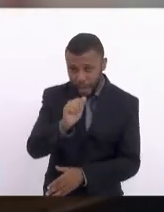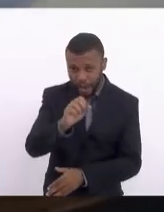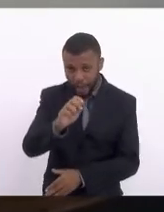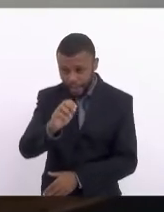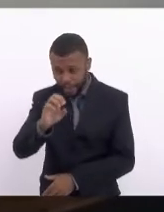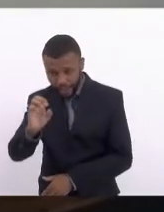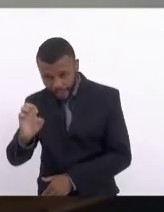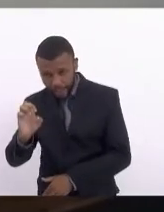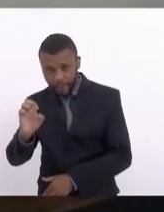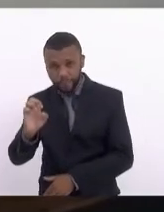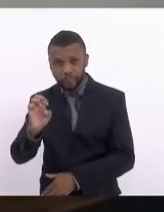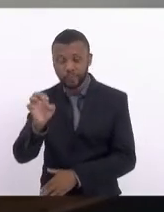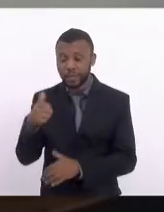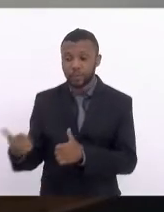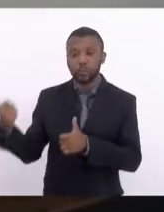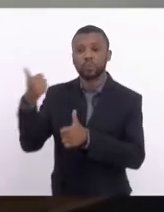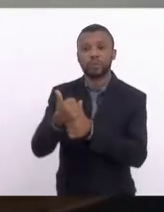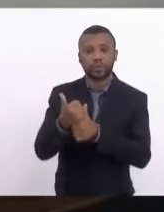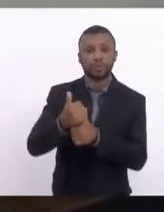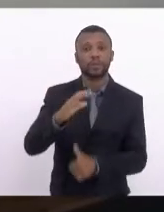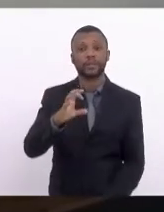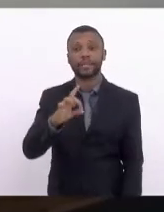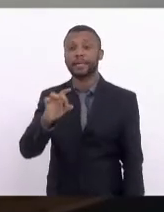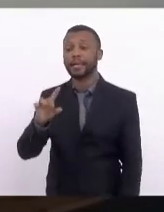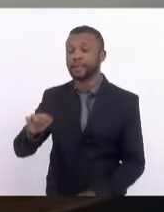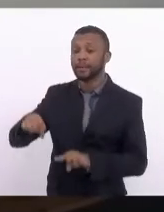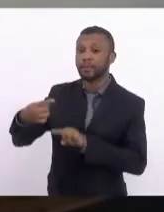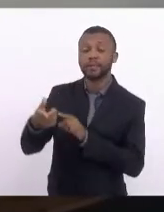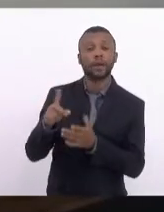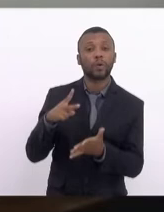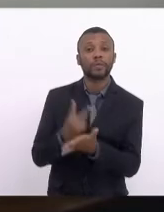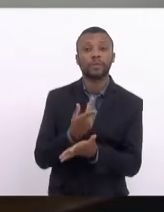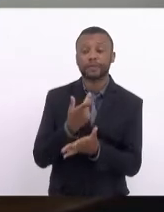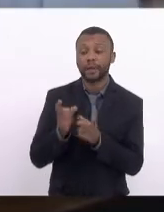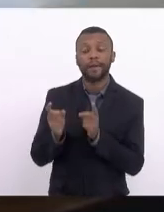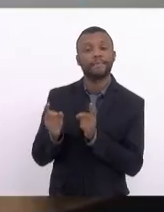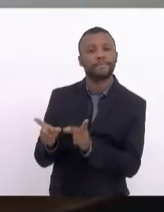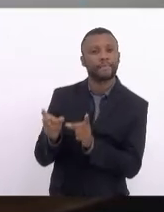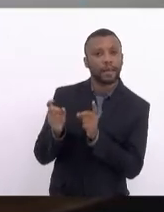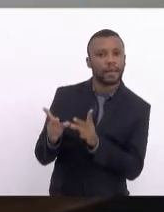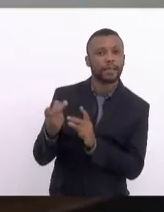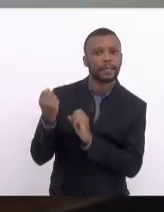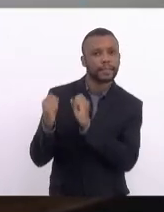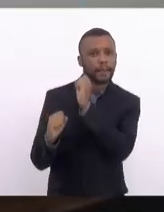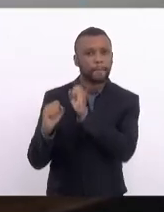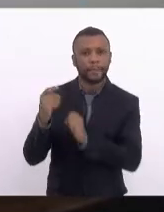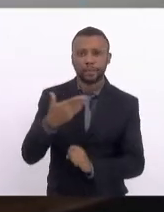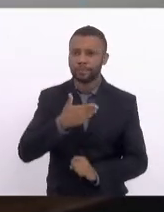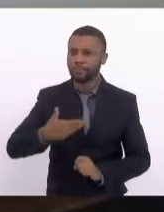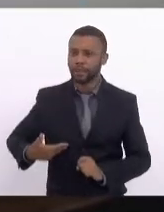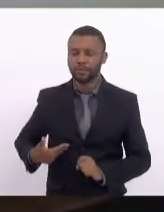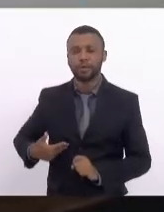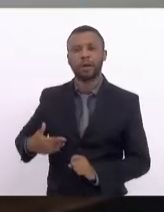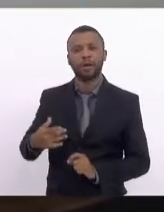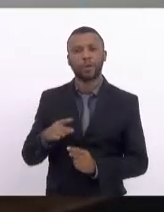SEDAE após o fatiamento desta empresa estatal com base